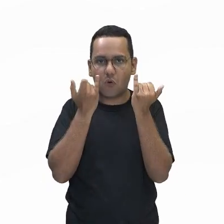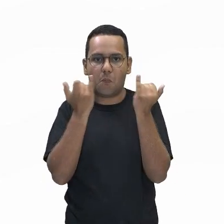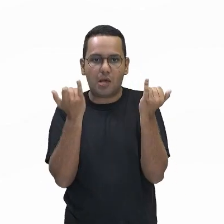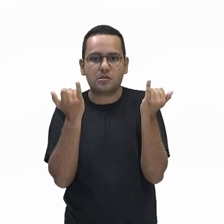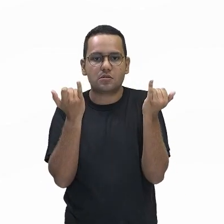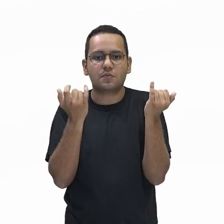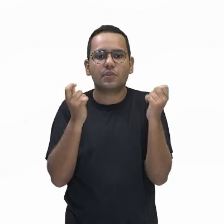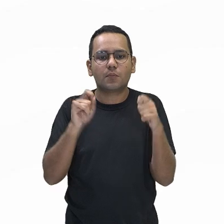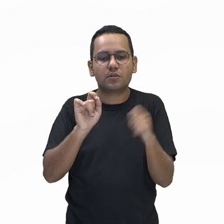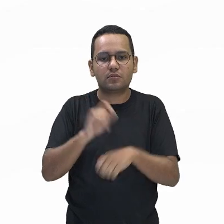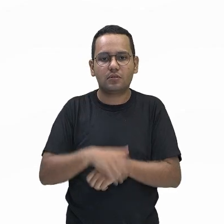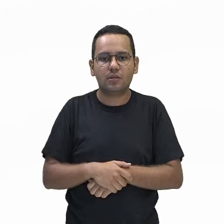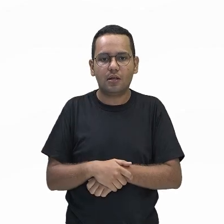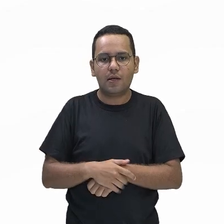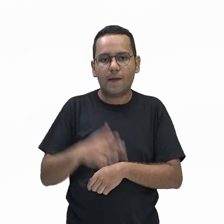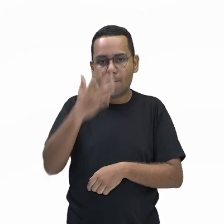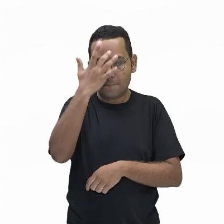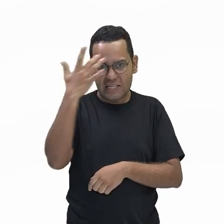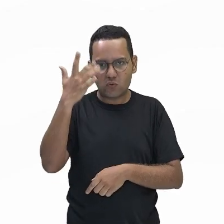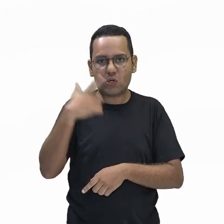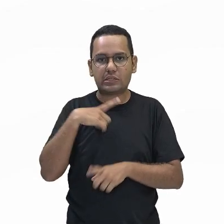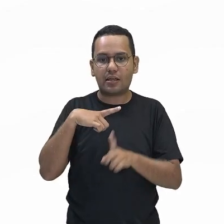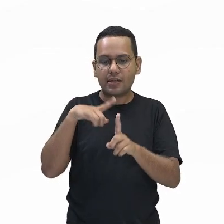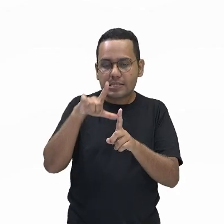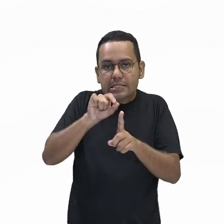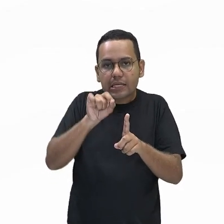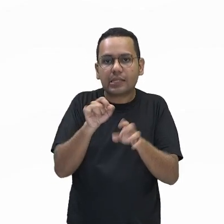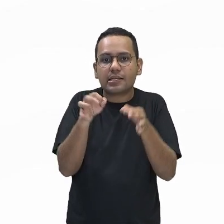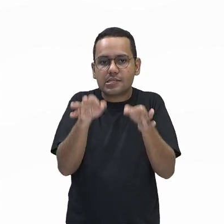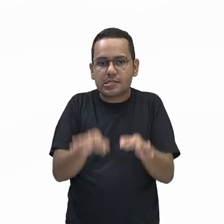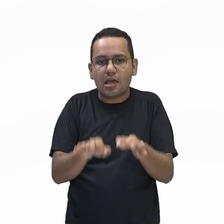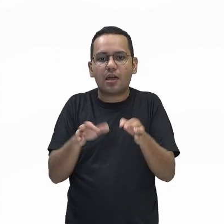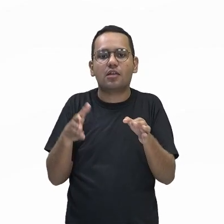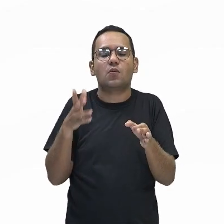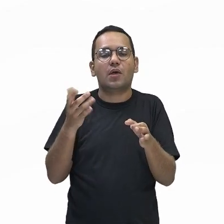pessoas tomem decisões baseadas em evidências,